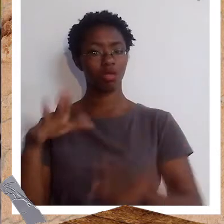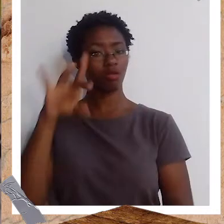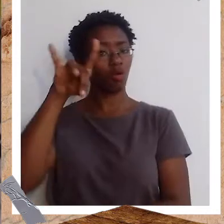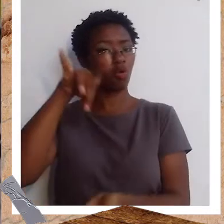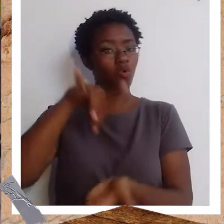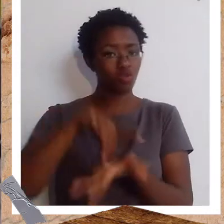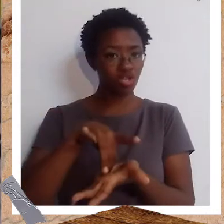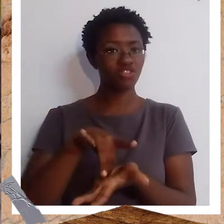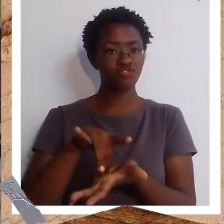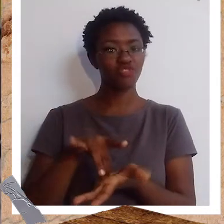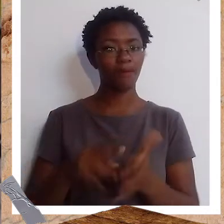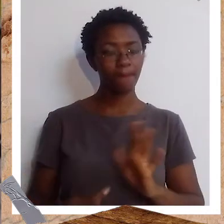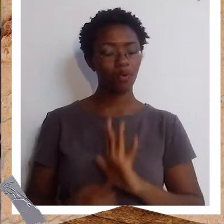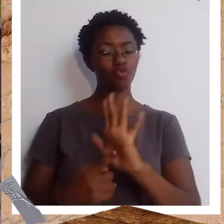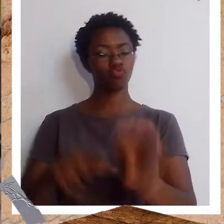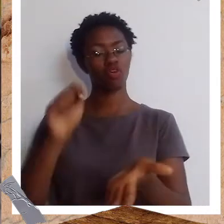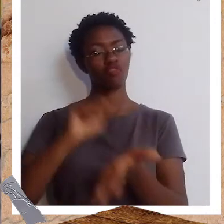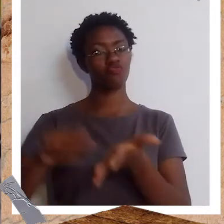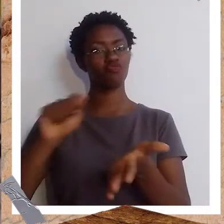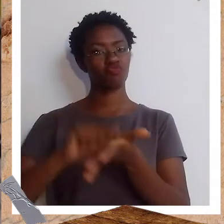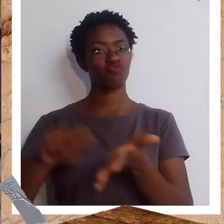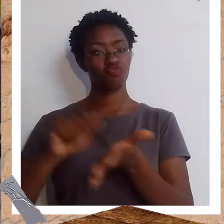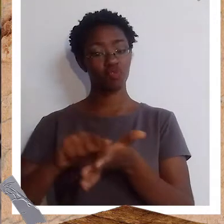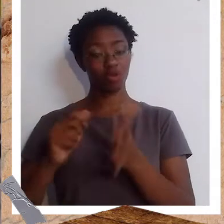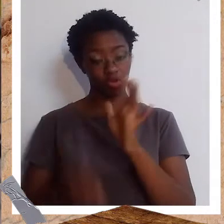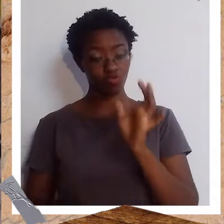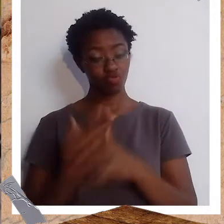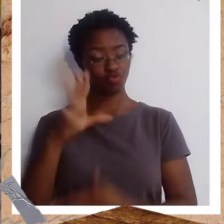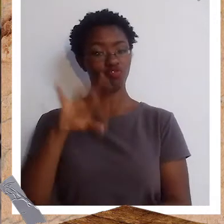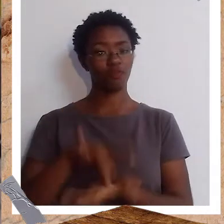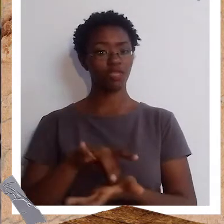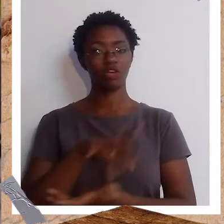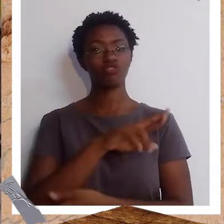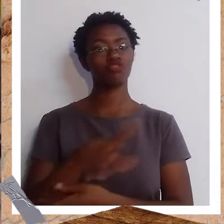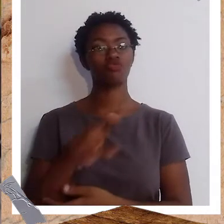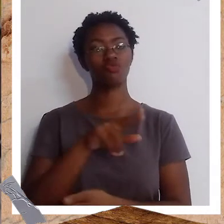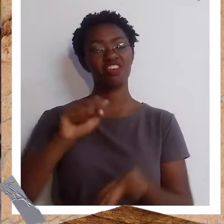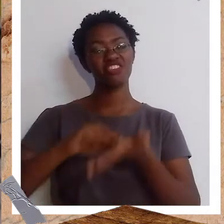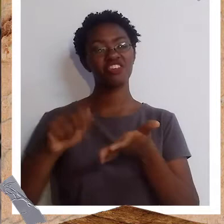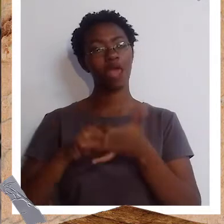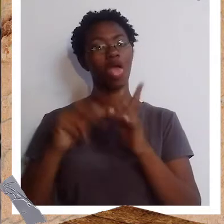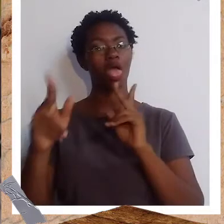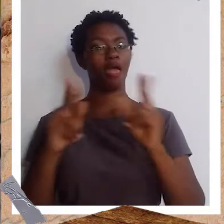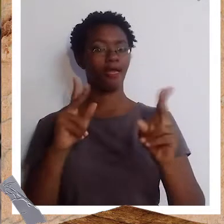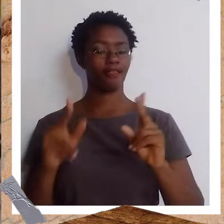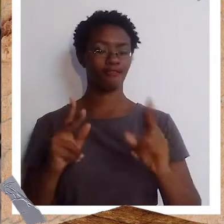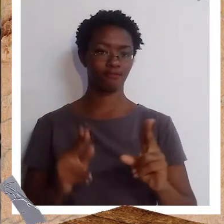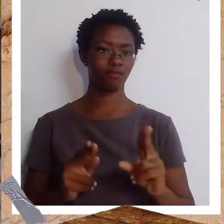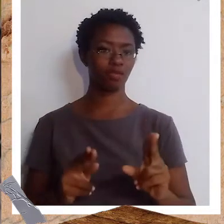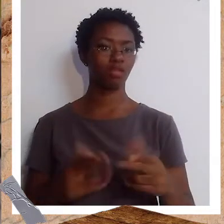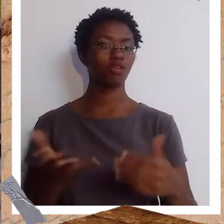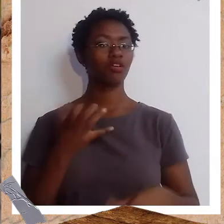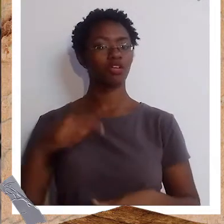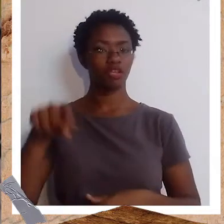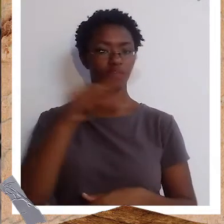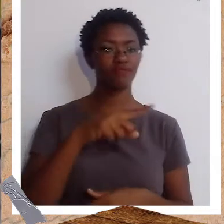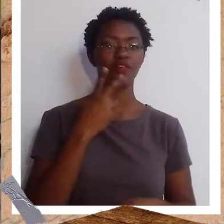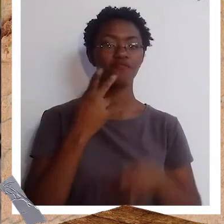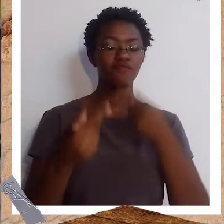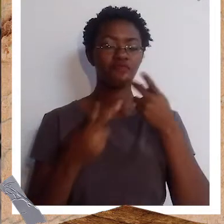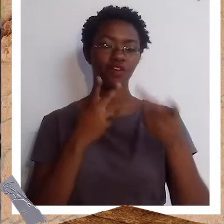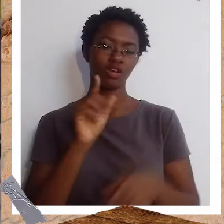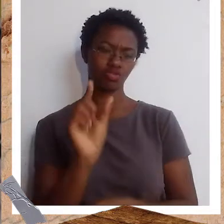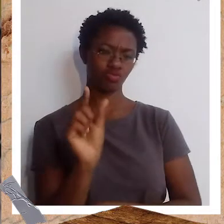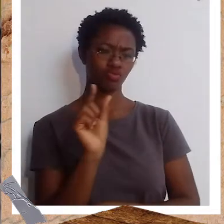originais, de trazer a escrita como ela se deu, e não a escrita editada, né? Queria que vocês comentassem